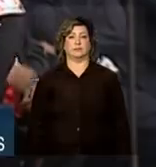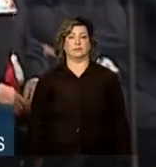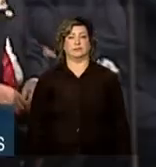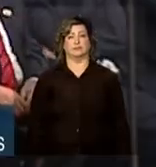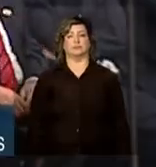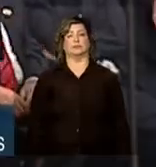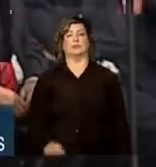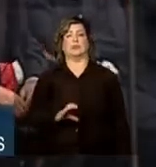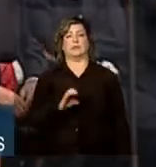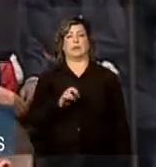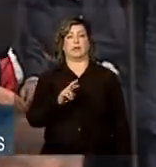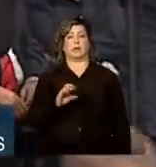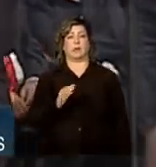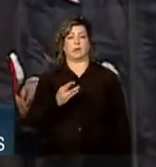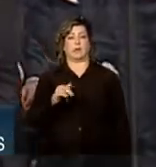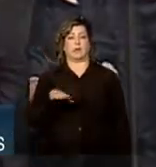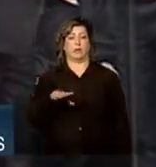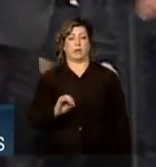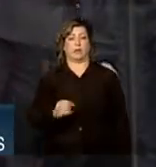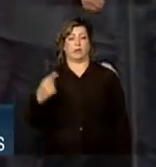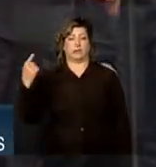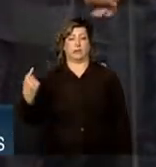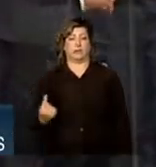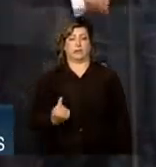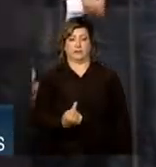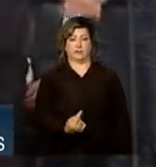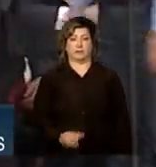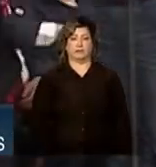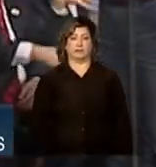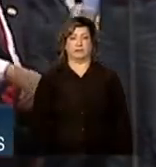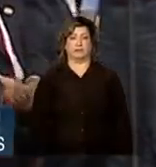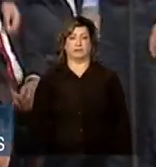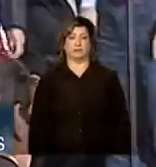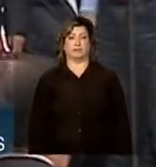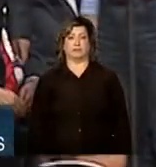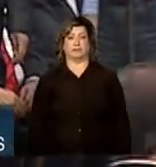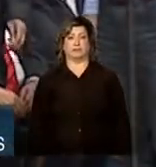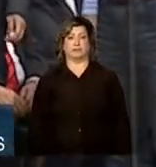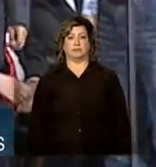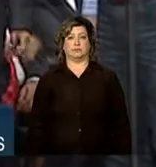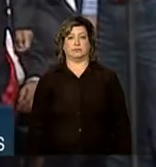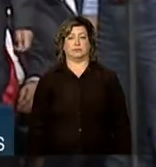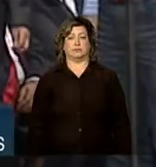Cerro Branco, Marlon Leandro Melchior.